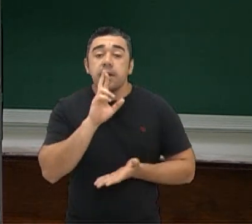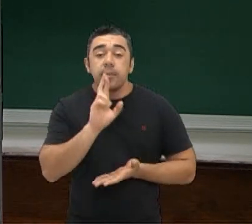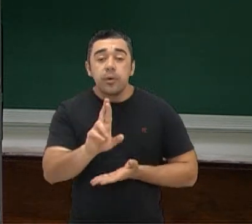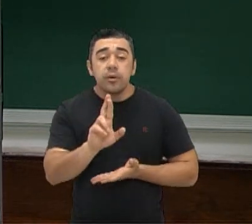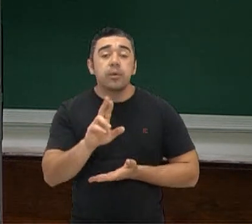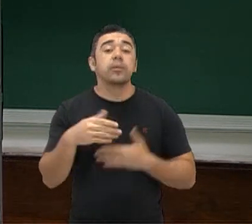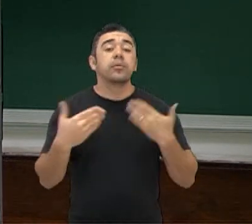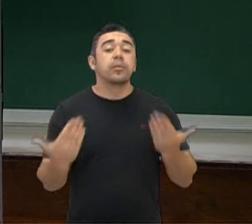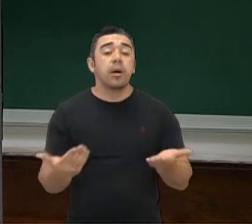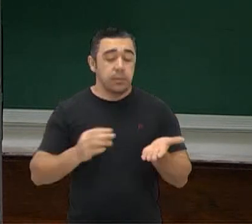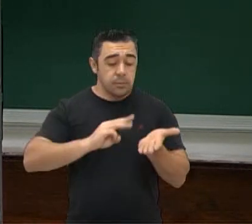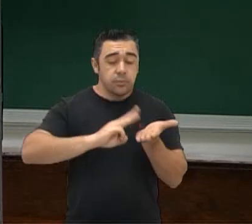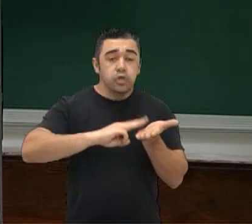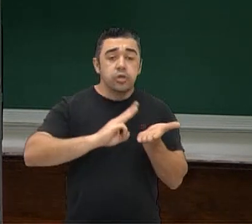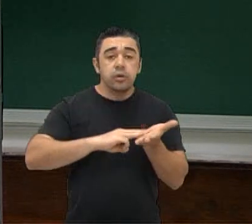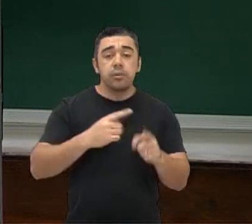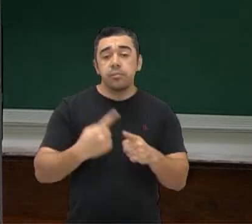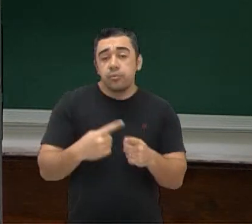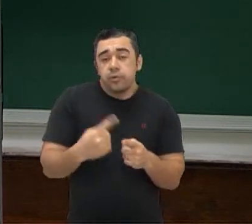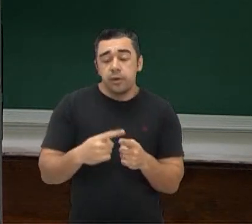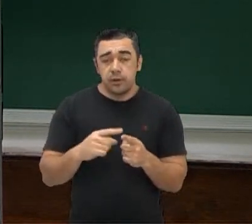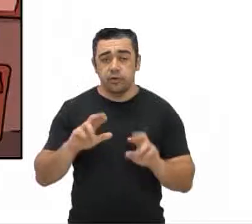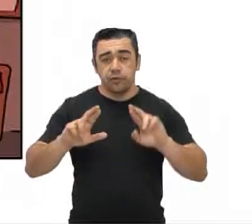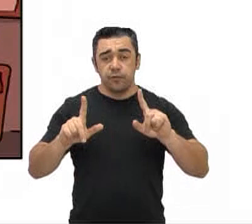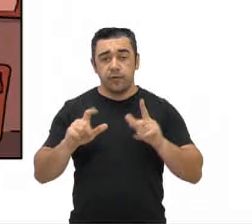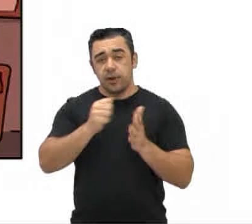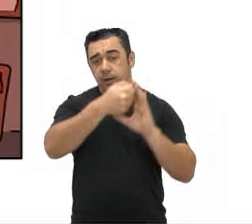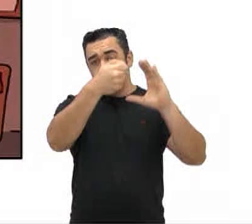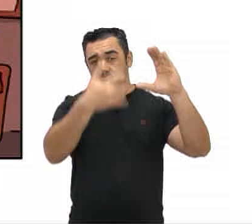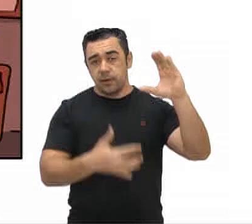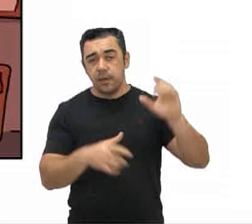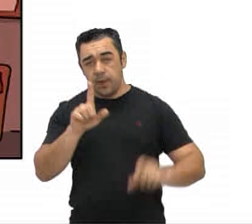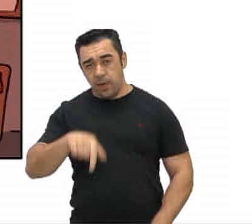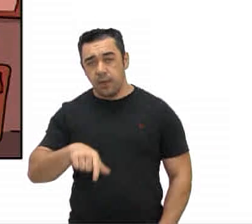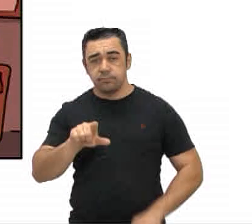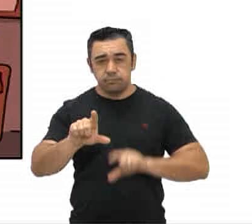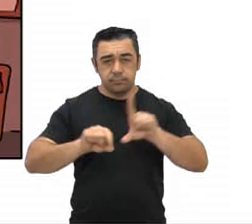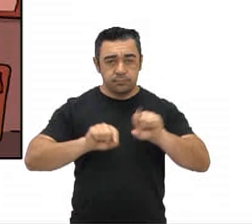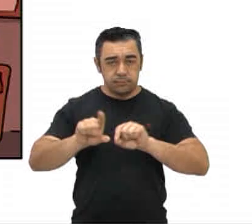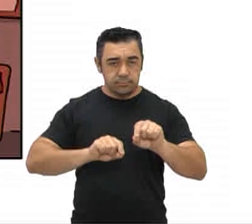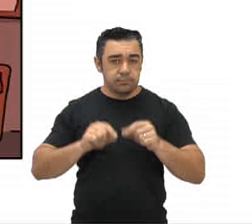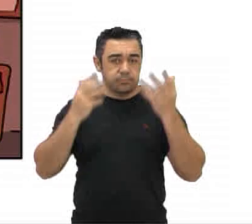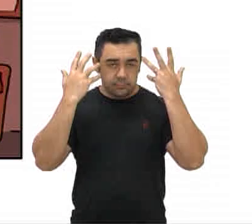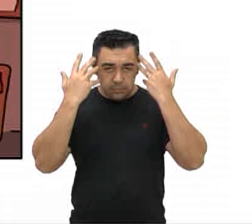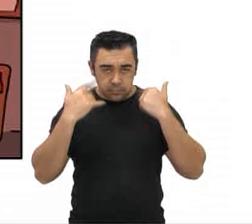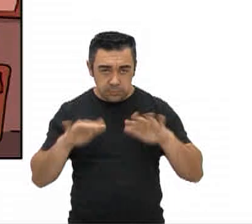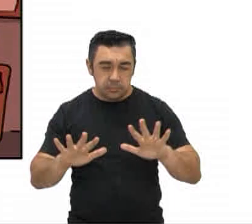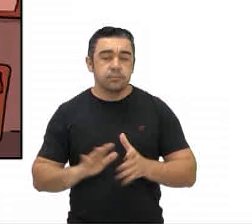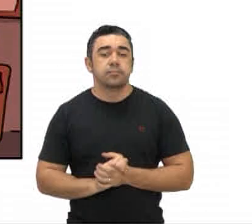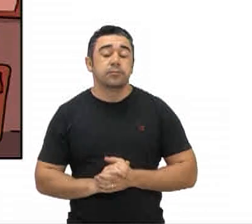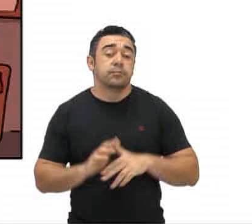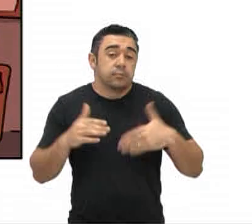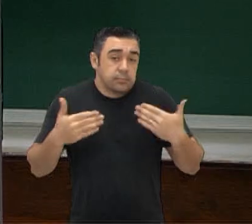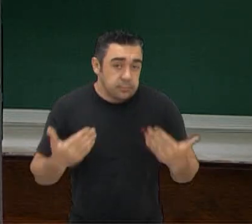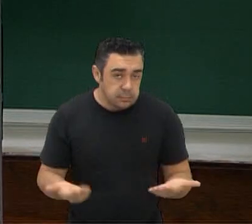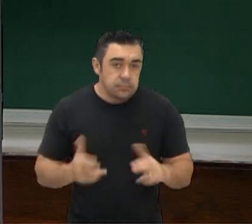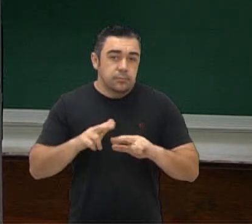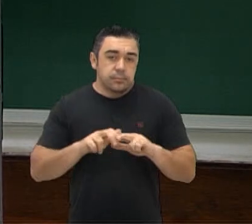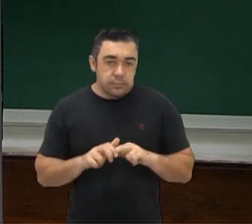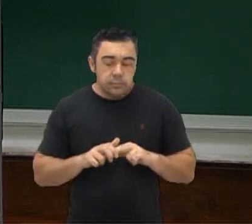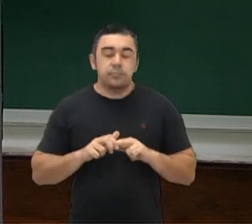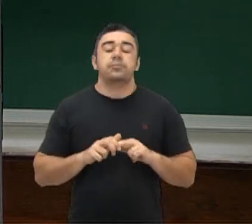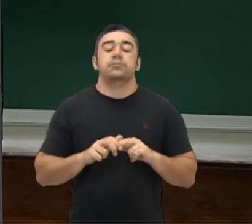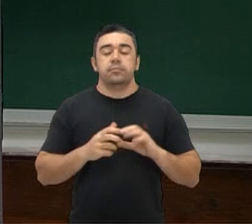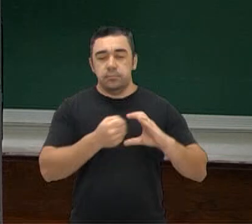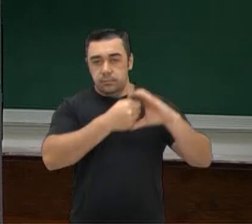que eles têm essas características tão diferentonas aí? Seleção natural. Então, por algum motivo, essas características foram selecionadas